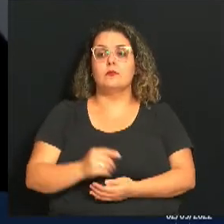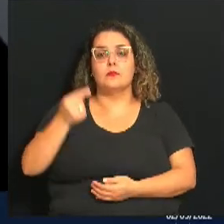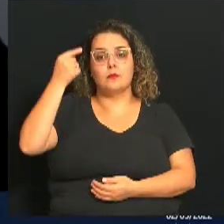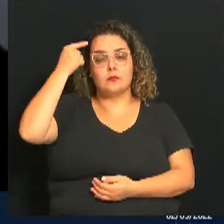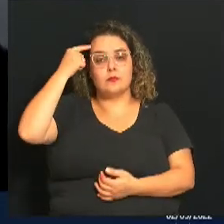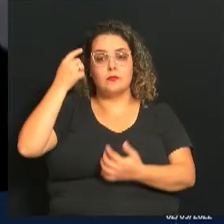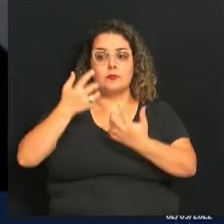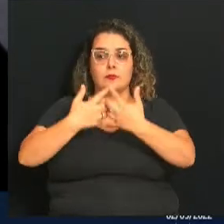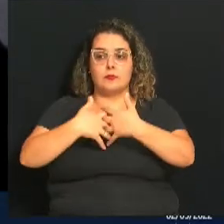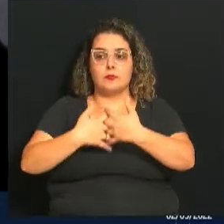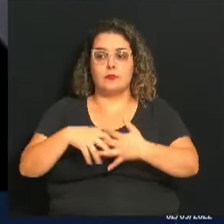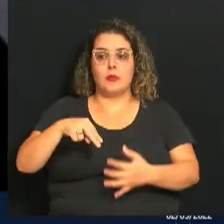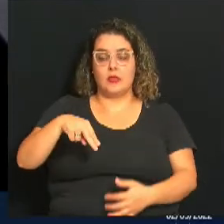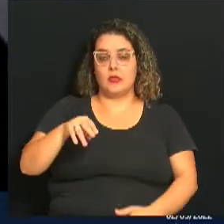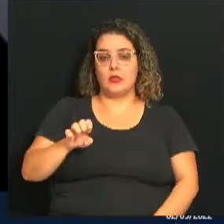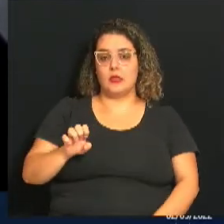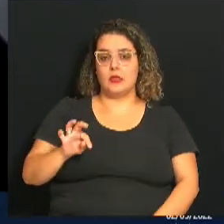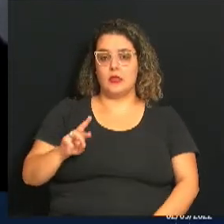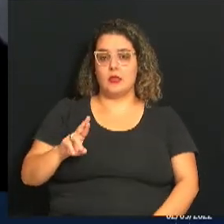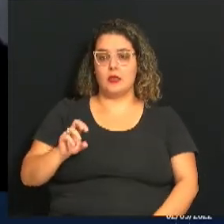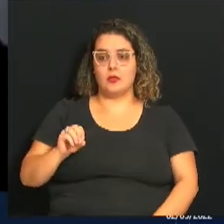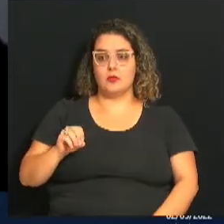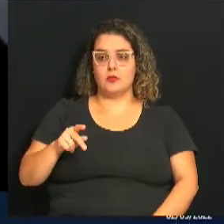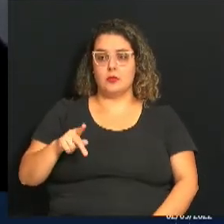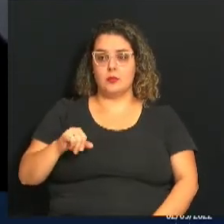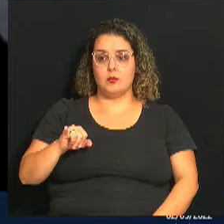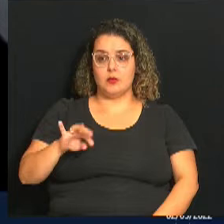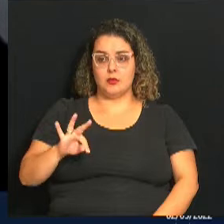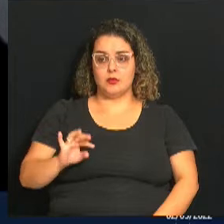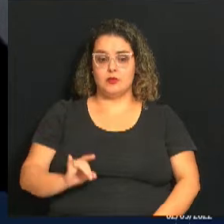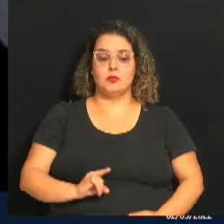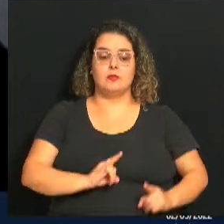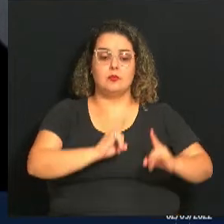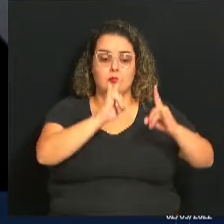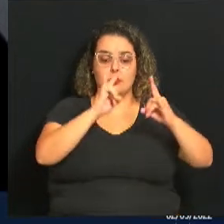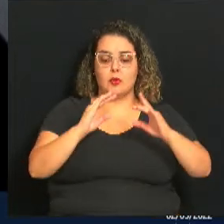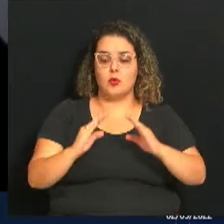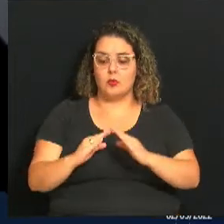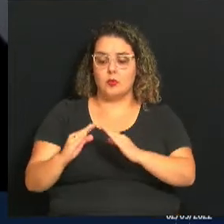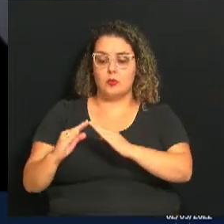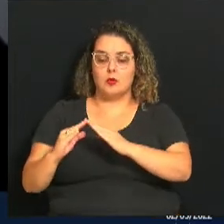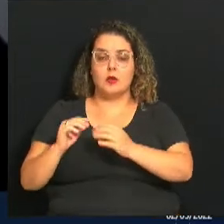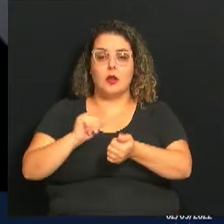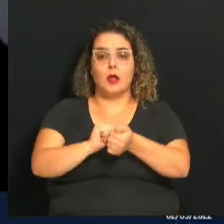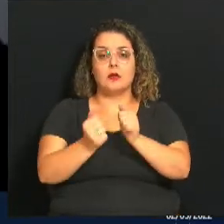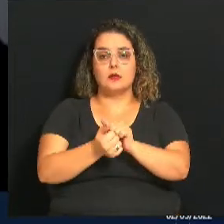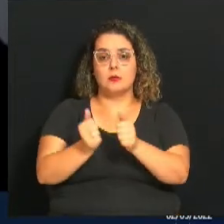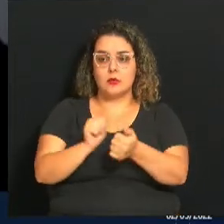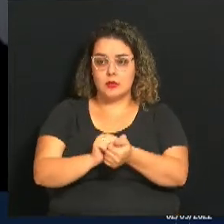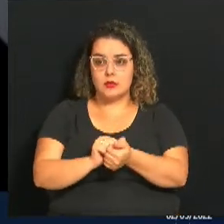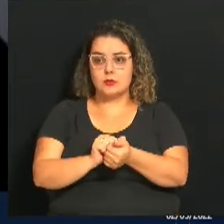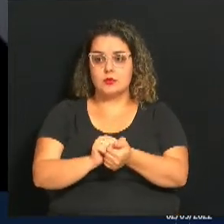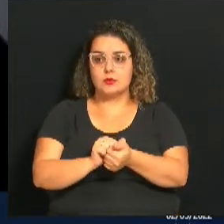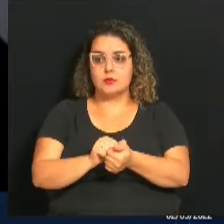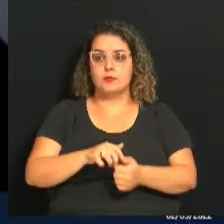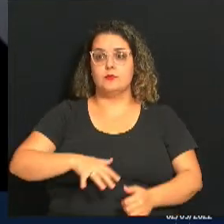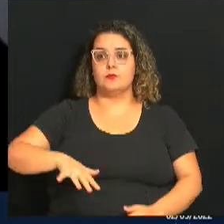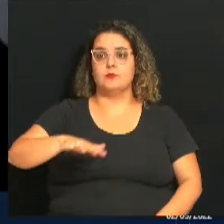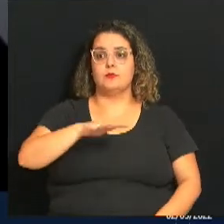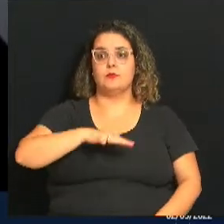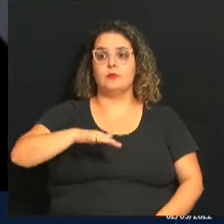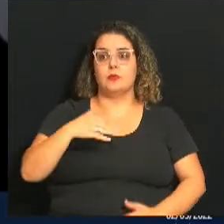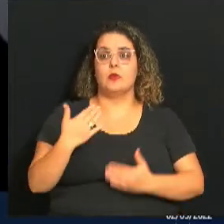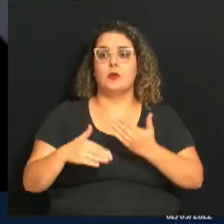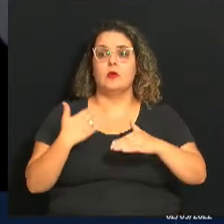retrofit, que é você pegar alguns edifícios, né, e você permitir algumas adequações, né, na parte